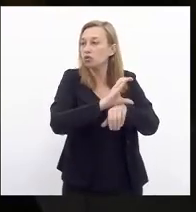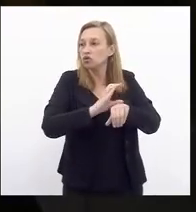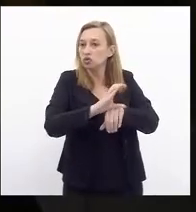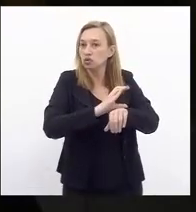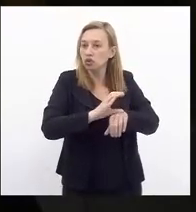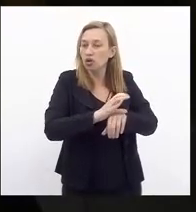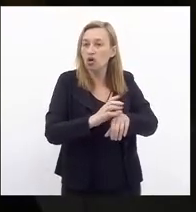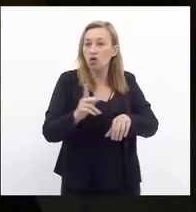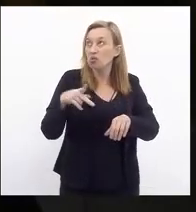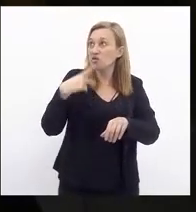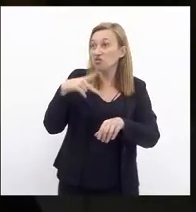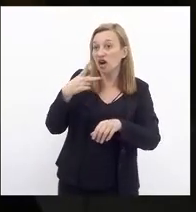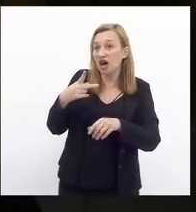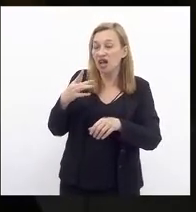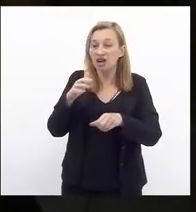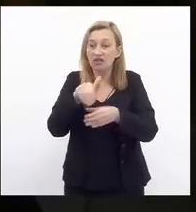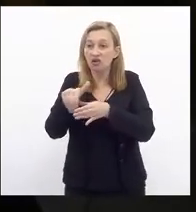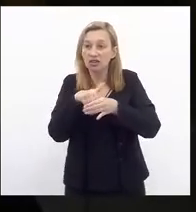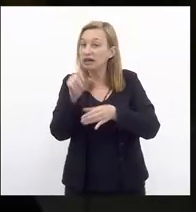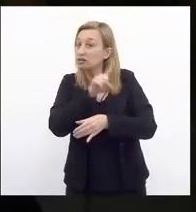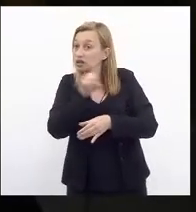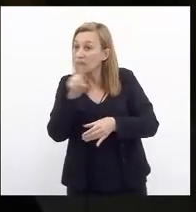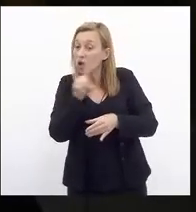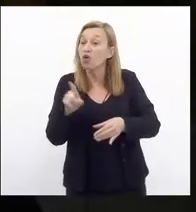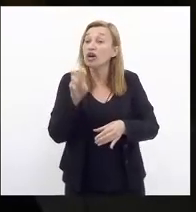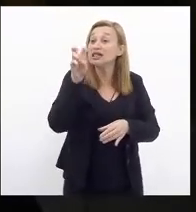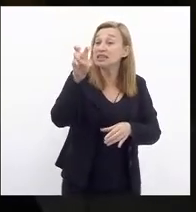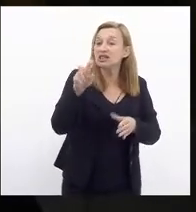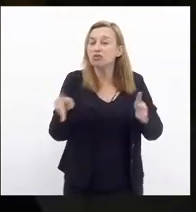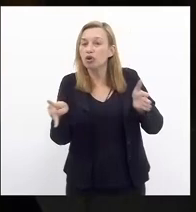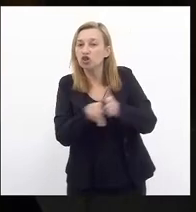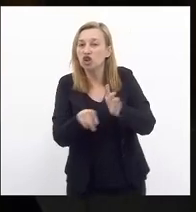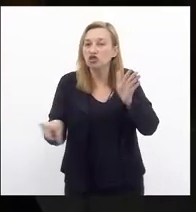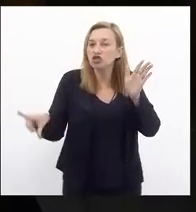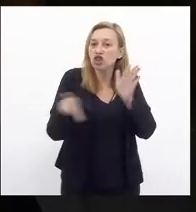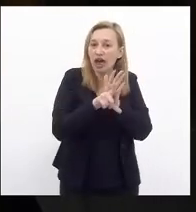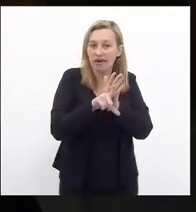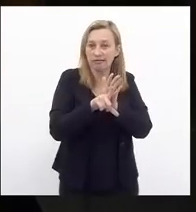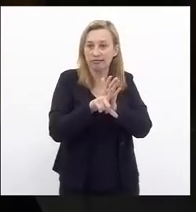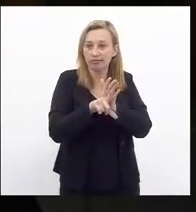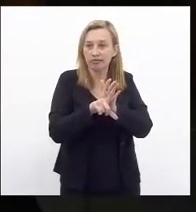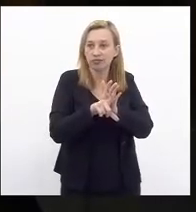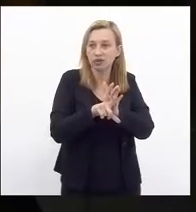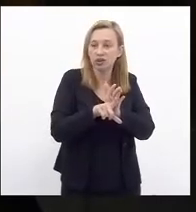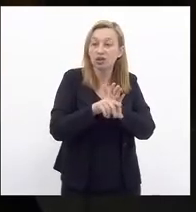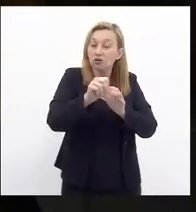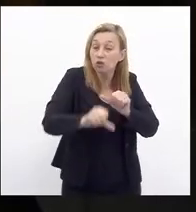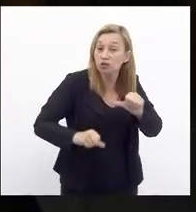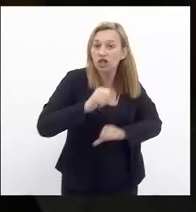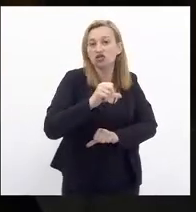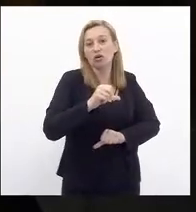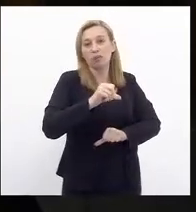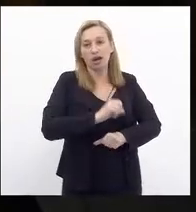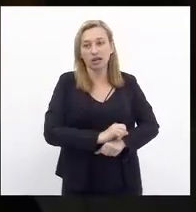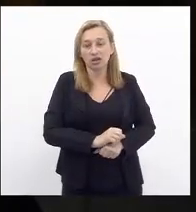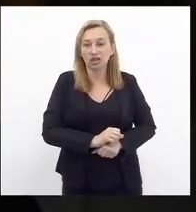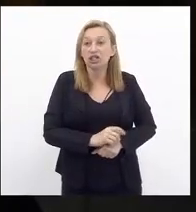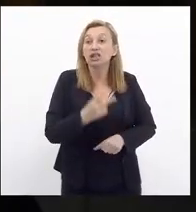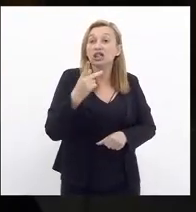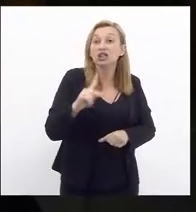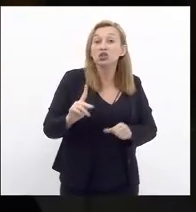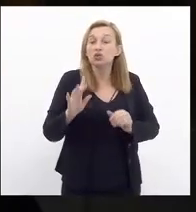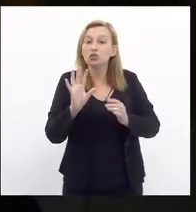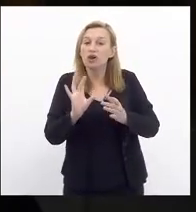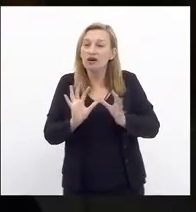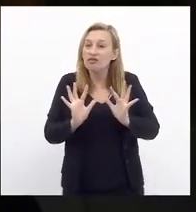como tá aqui sendo votado não os cinco projetos de lei foram transformados na sua